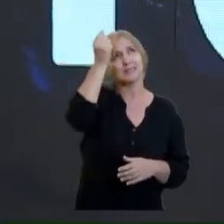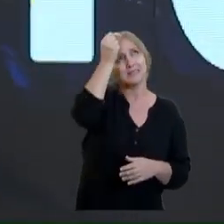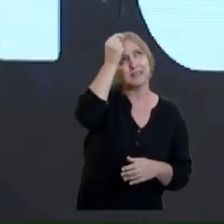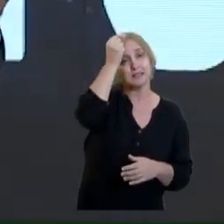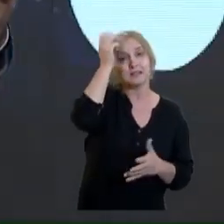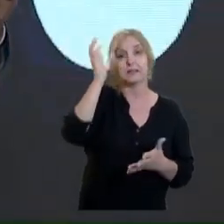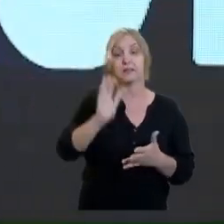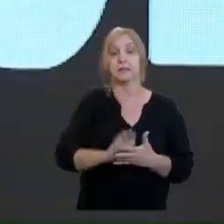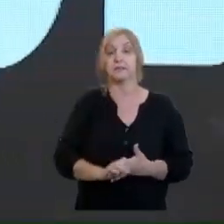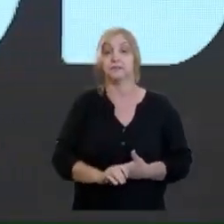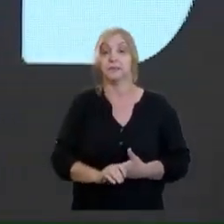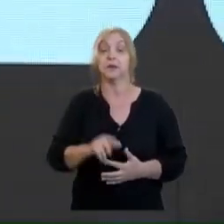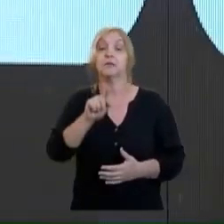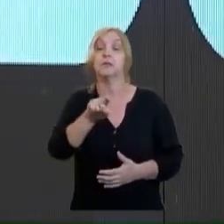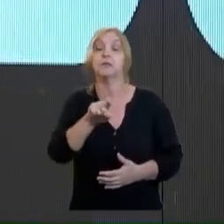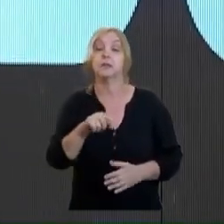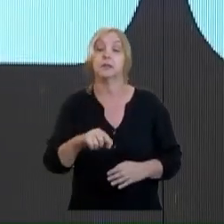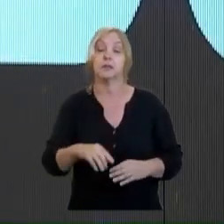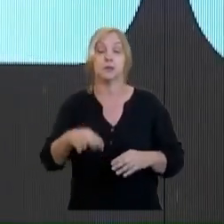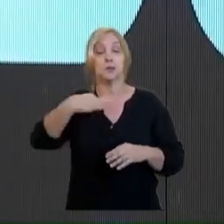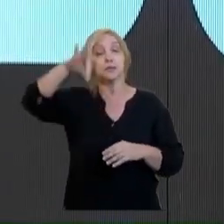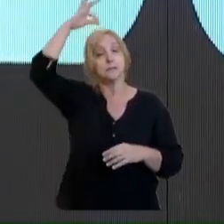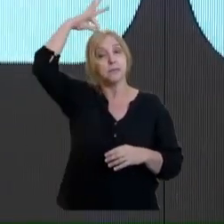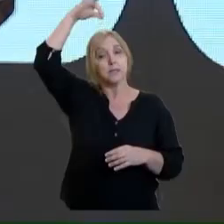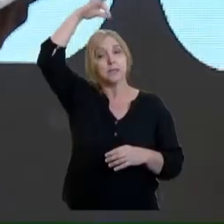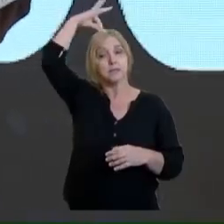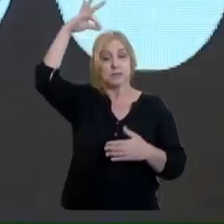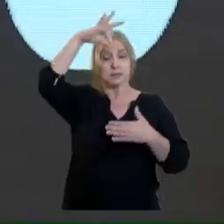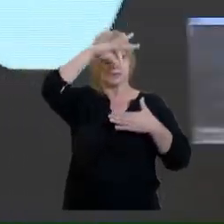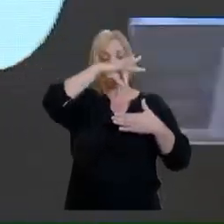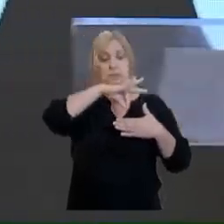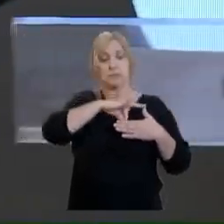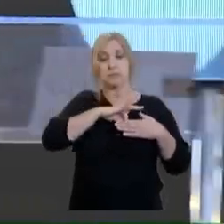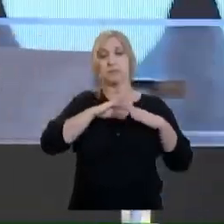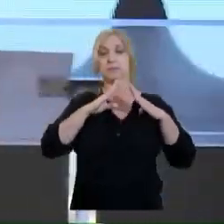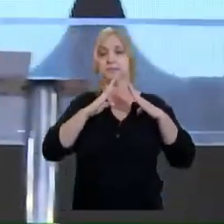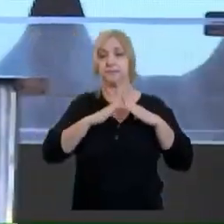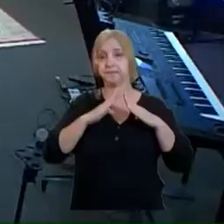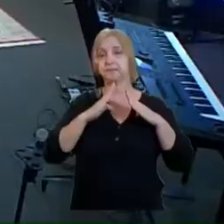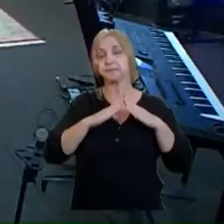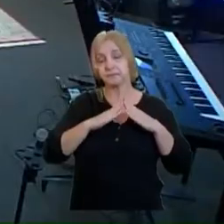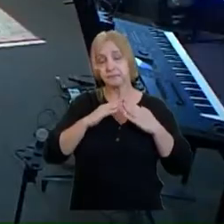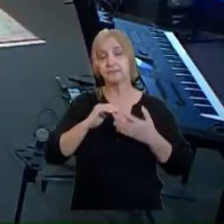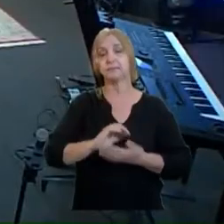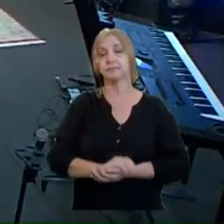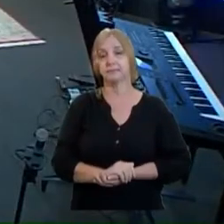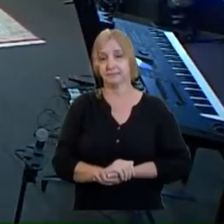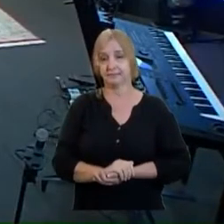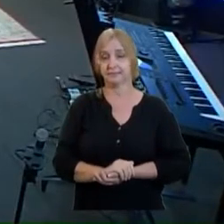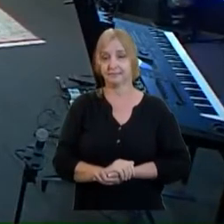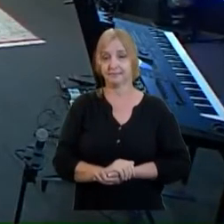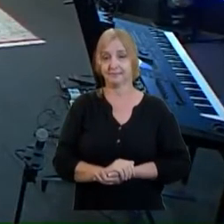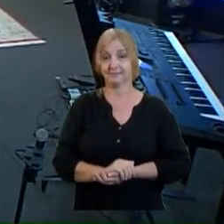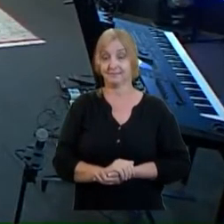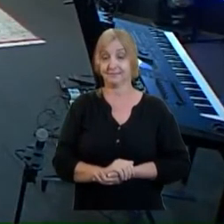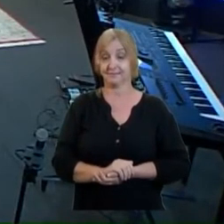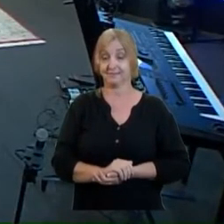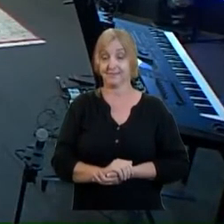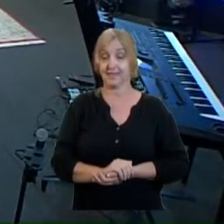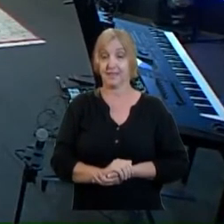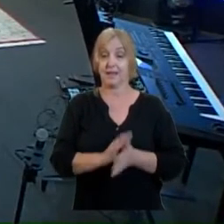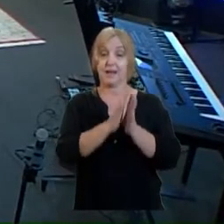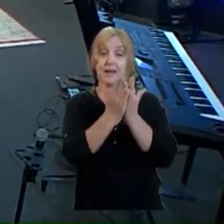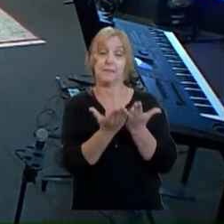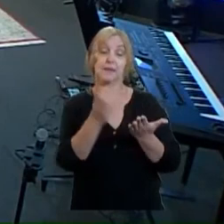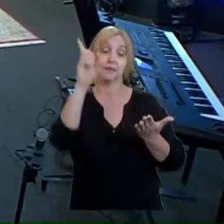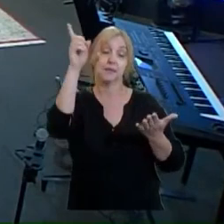agora você é uma pessoa habitada. O Espírito Santo habita em você. Então o texto começa